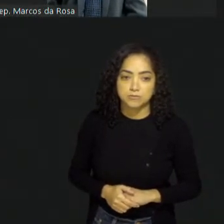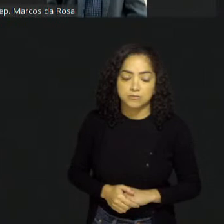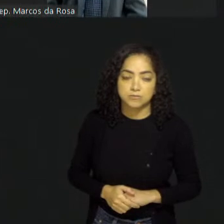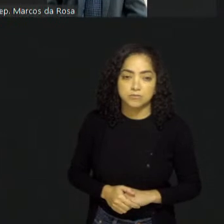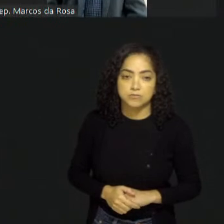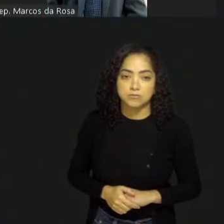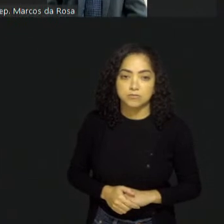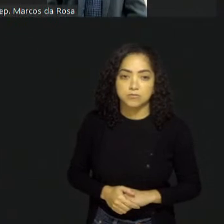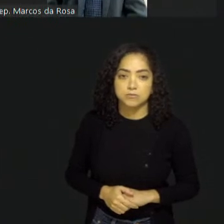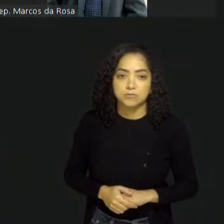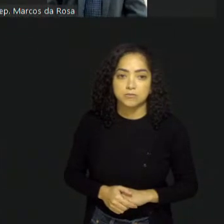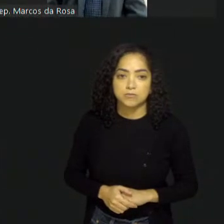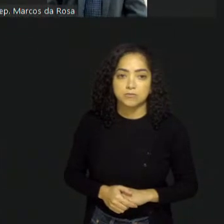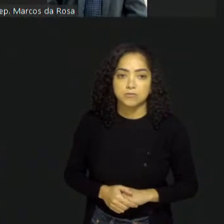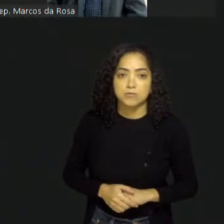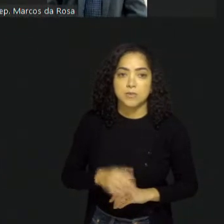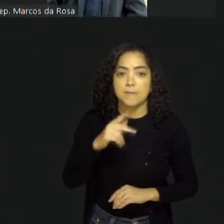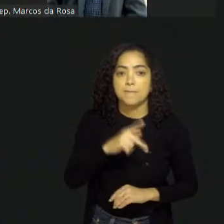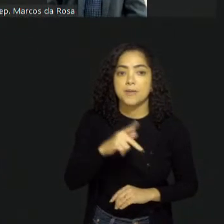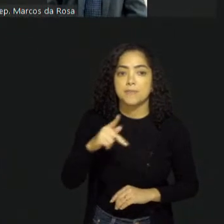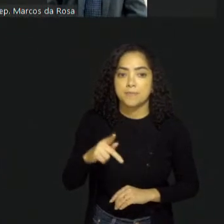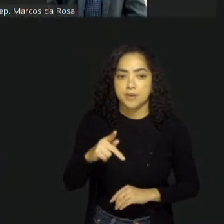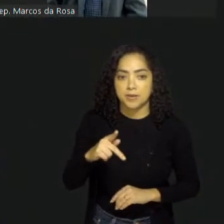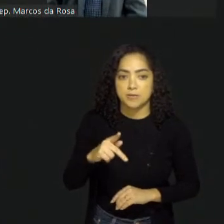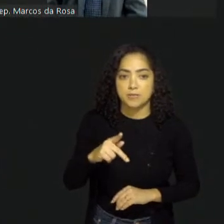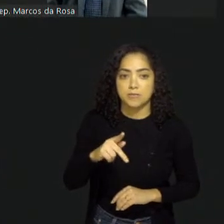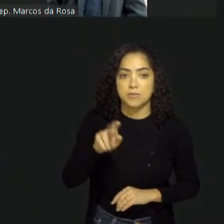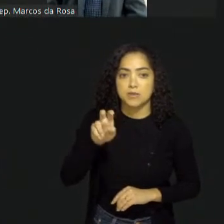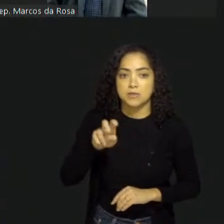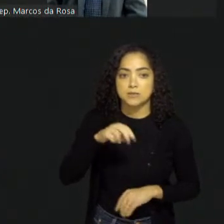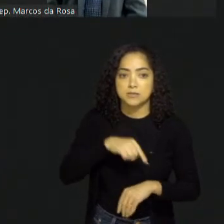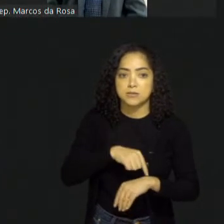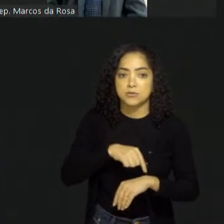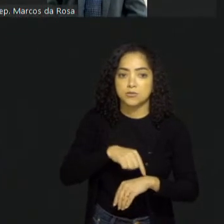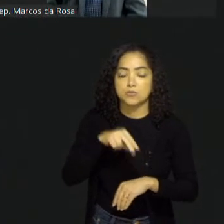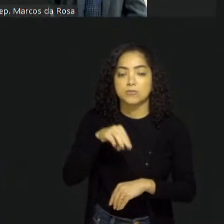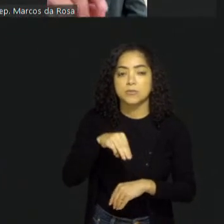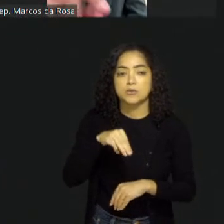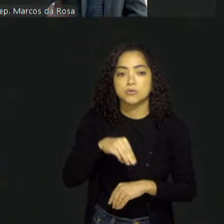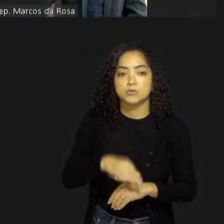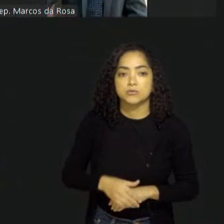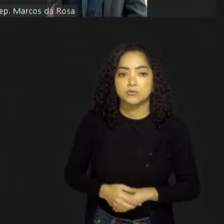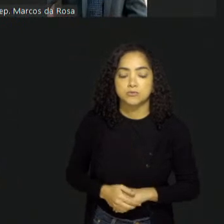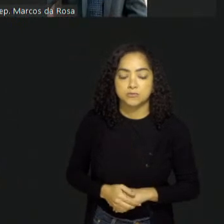Próximo horário pertence ao PP, pelo tempo de até 5 minutos.